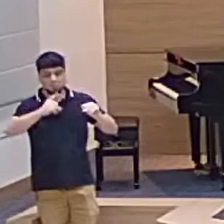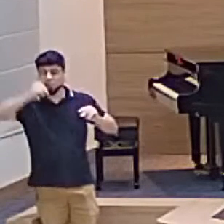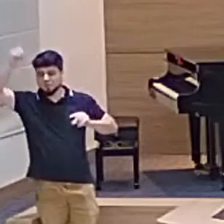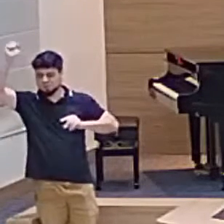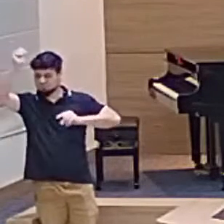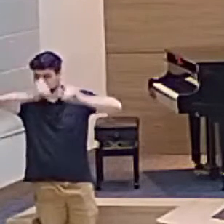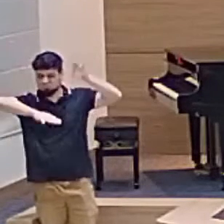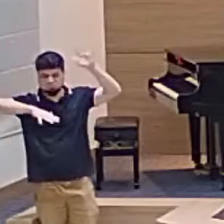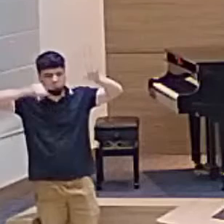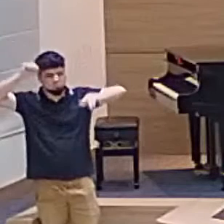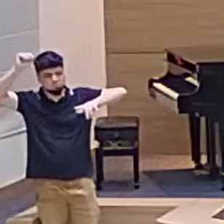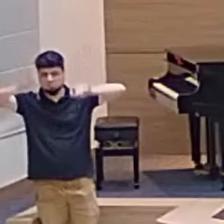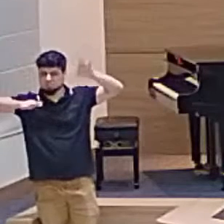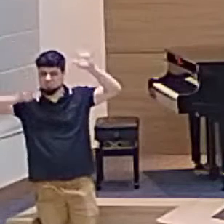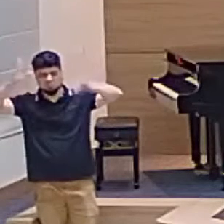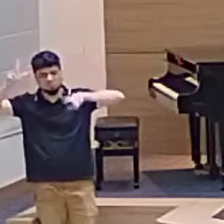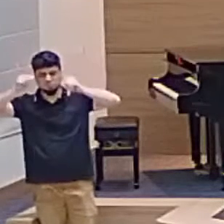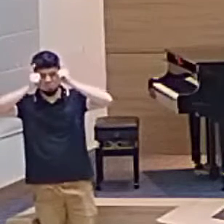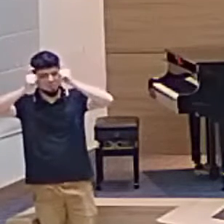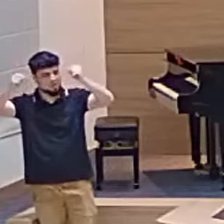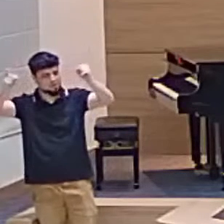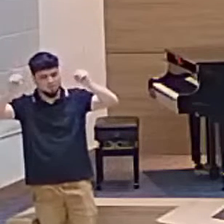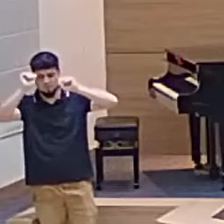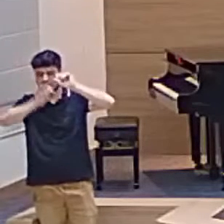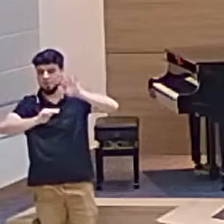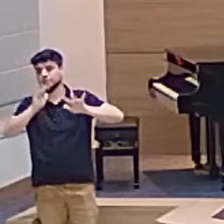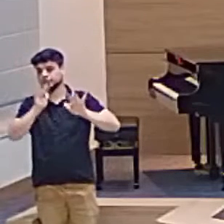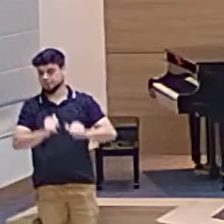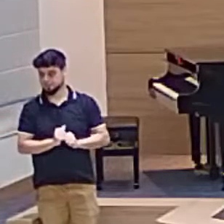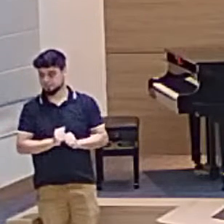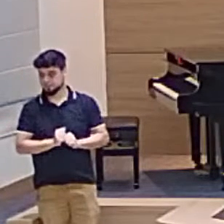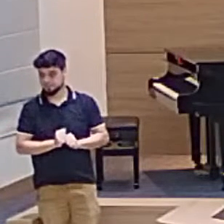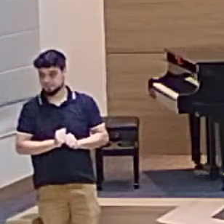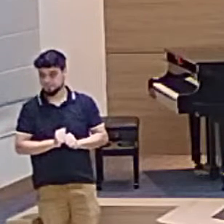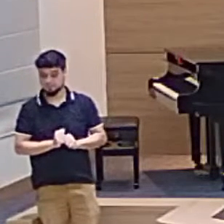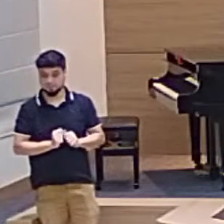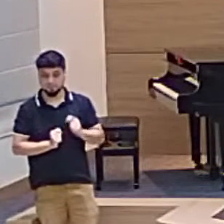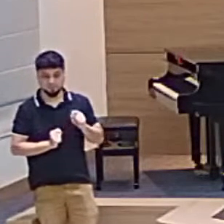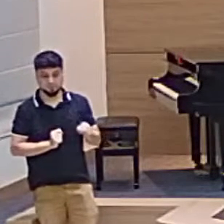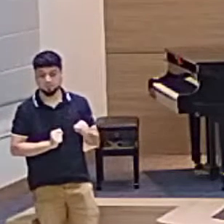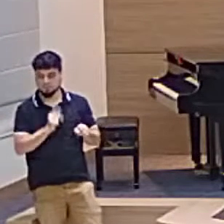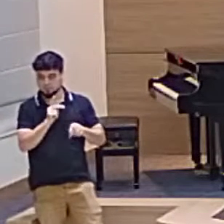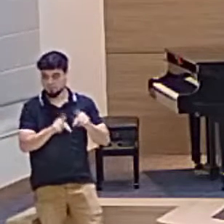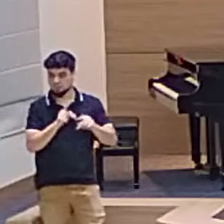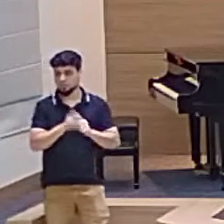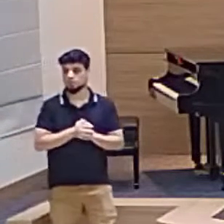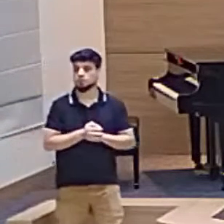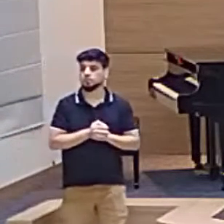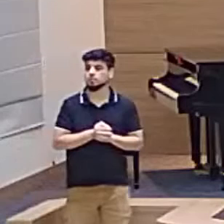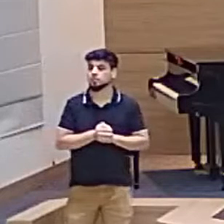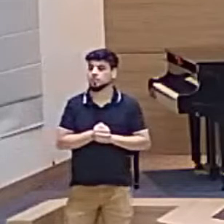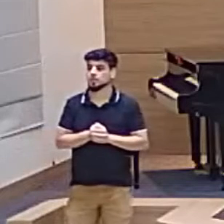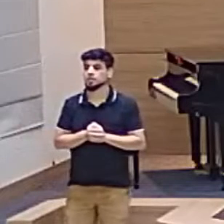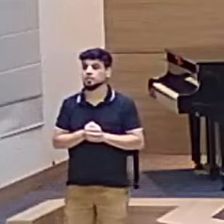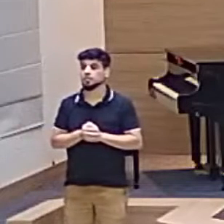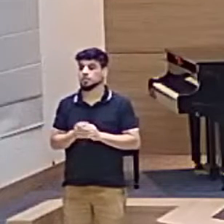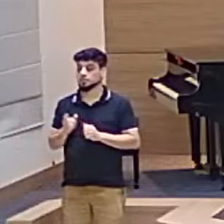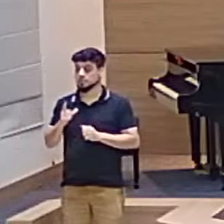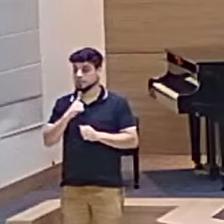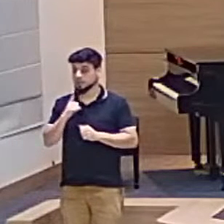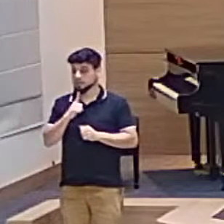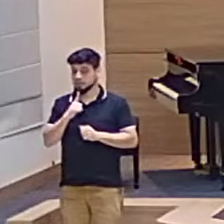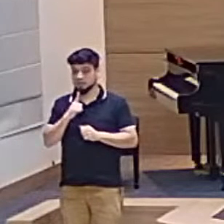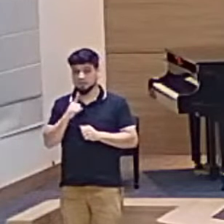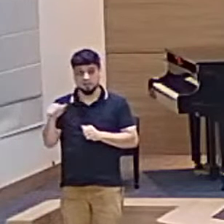operou maravilhosamente na vida daquele povo mais irmãos tem algo interessante que nós